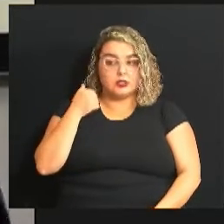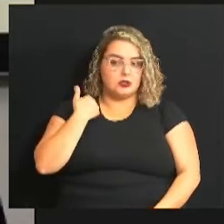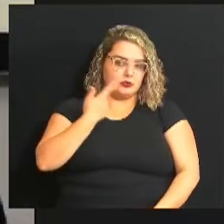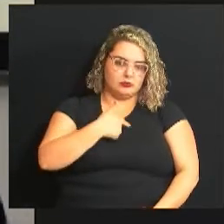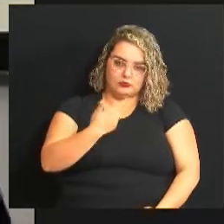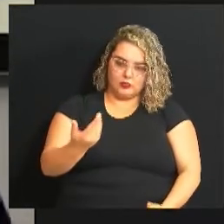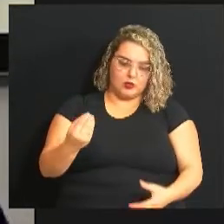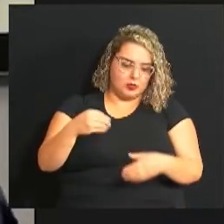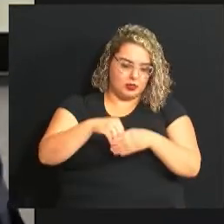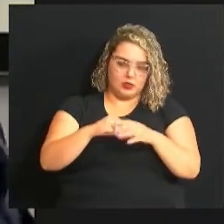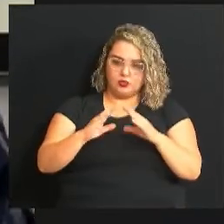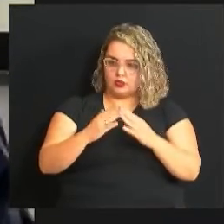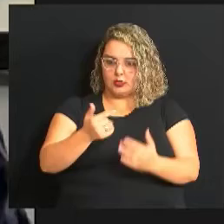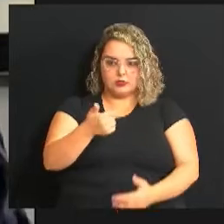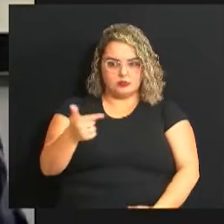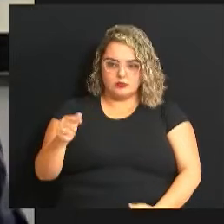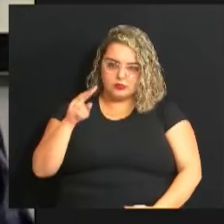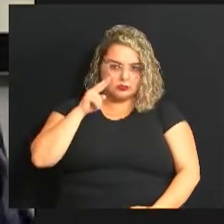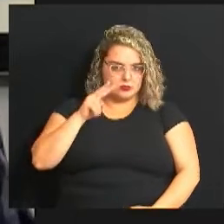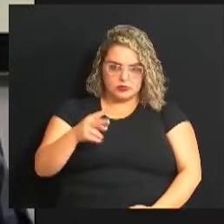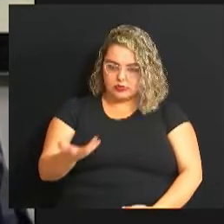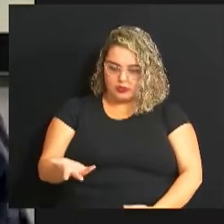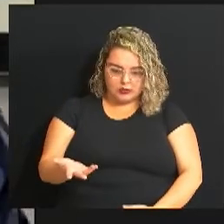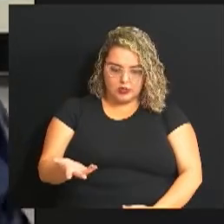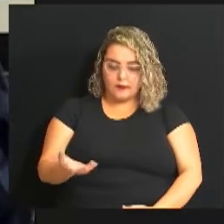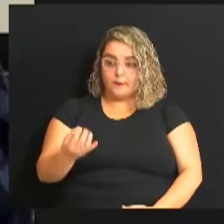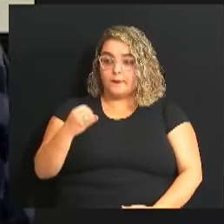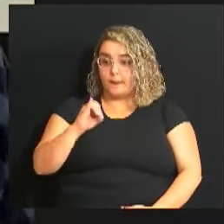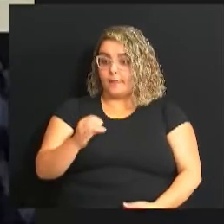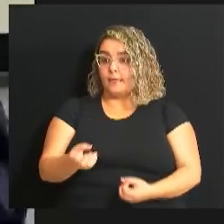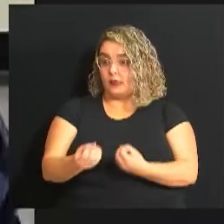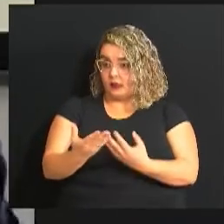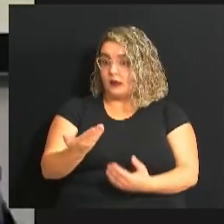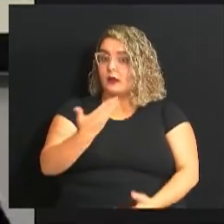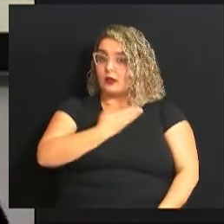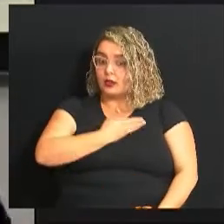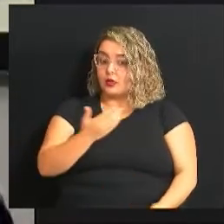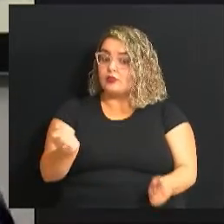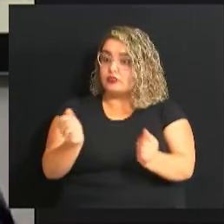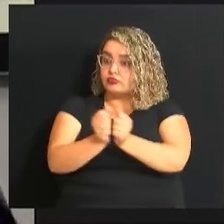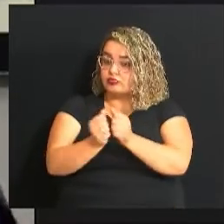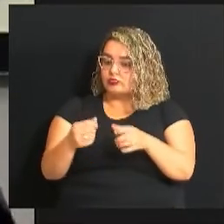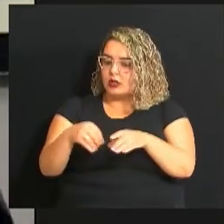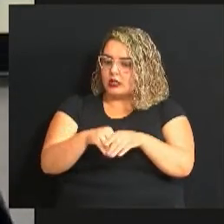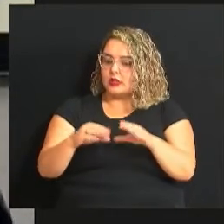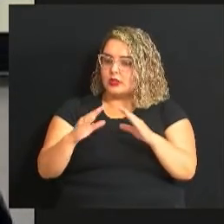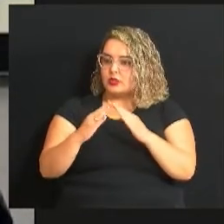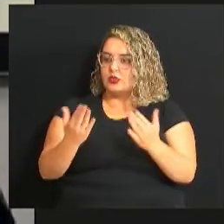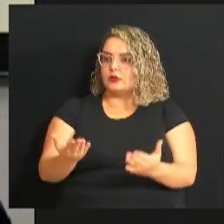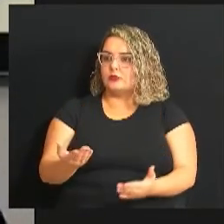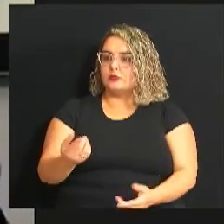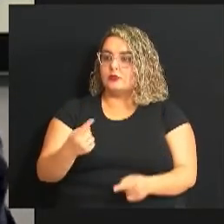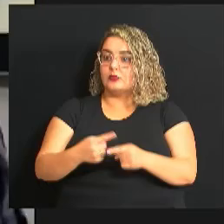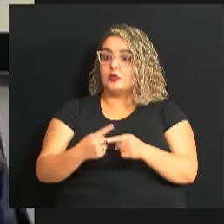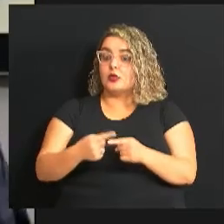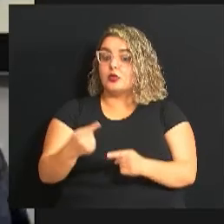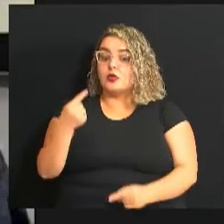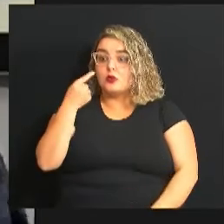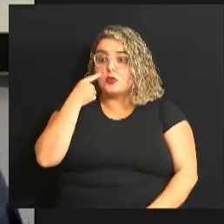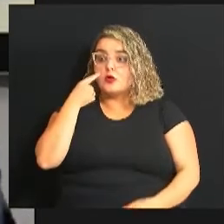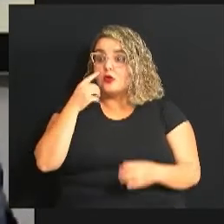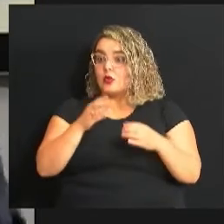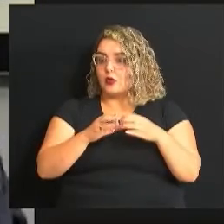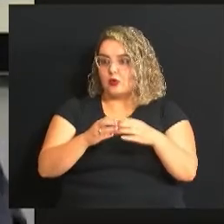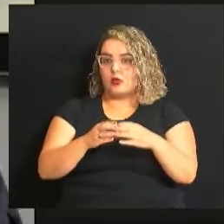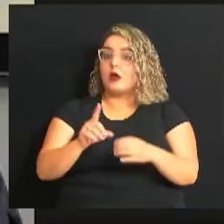enquanto pais, não vamos ter, e, se possível, trazer os amigos para dentro de casa, porque aí você observa a convivência. Isso é